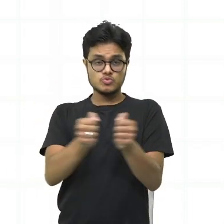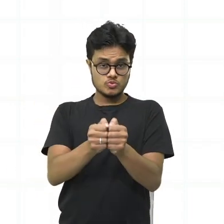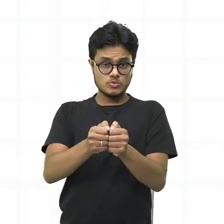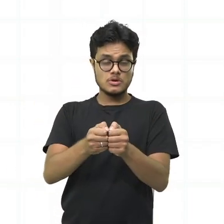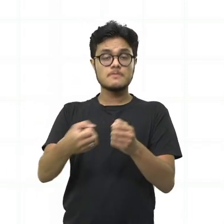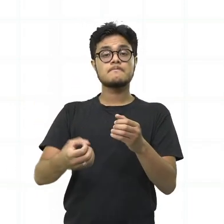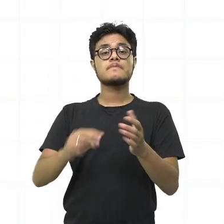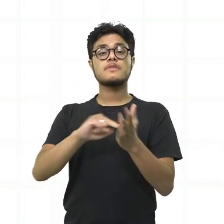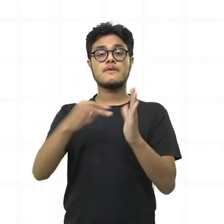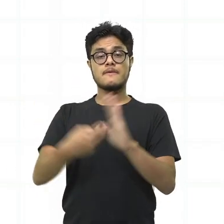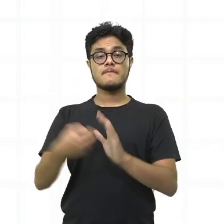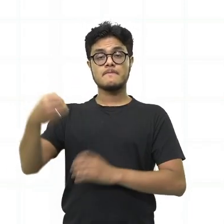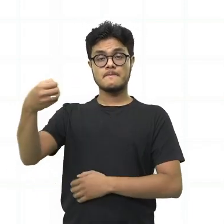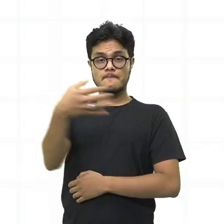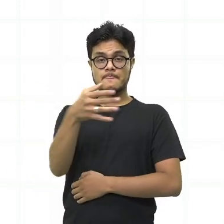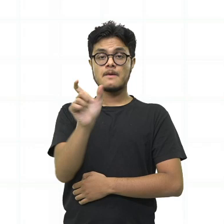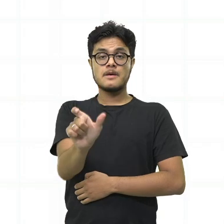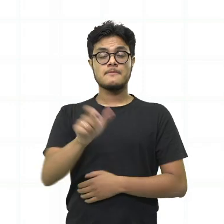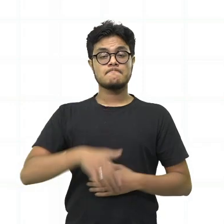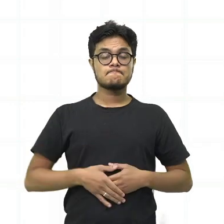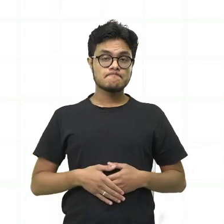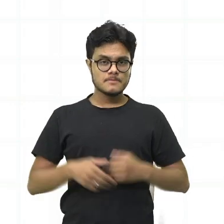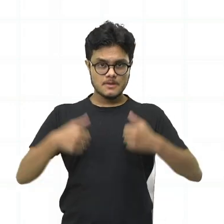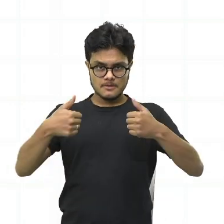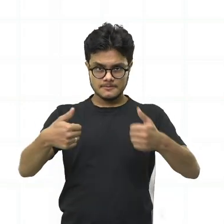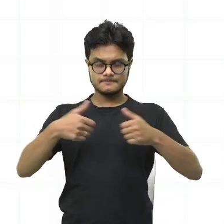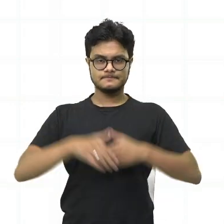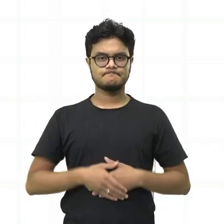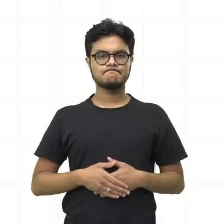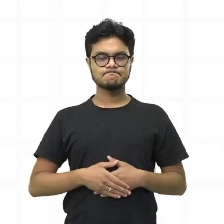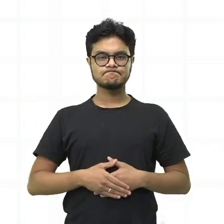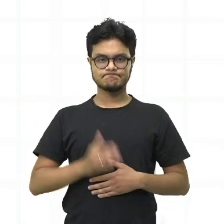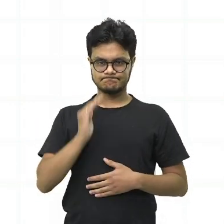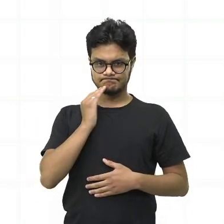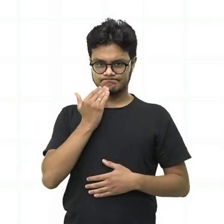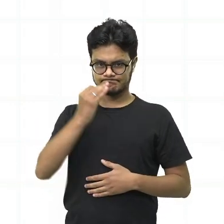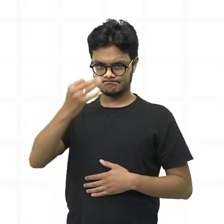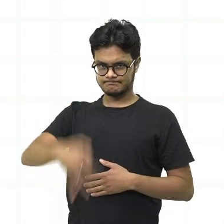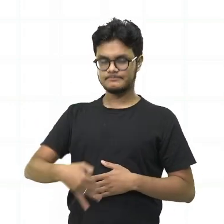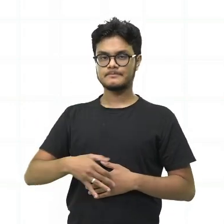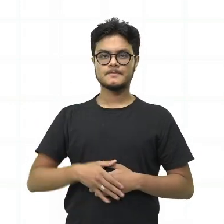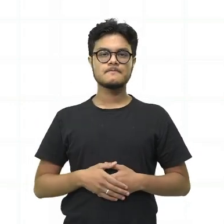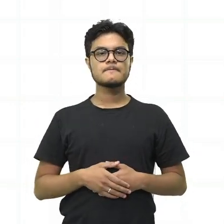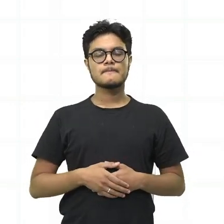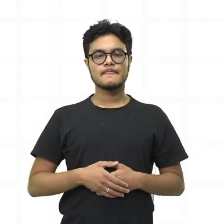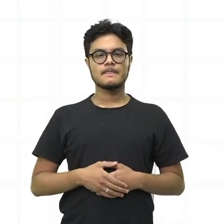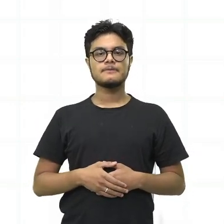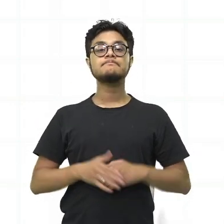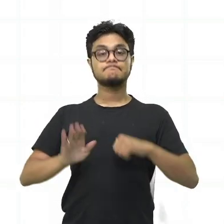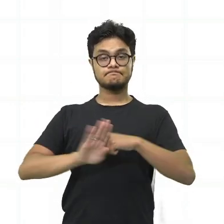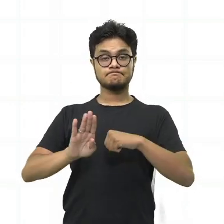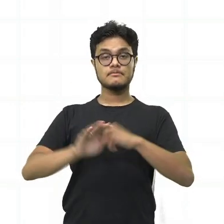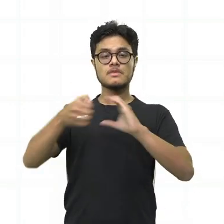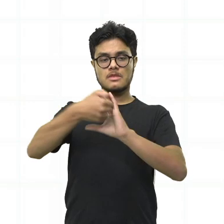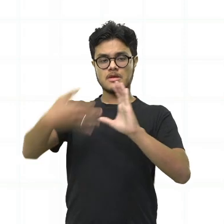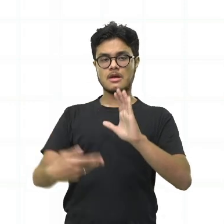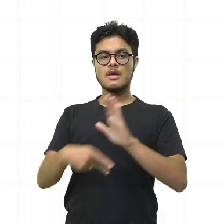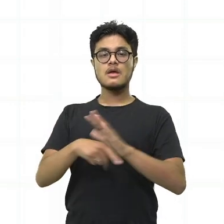e guarda-chuva. Certo, pessoal? Até aqui tudo bem? Entendido? É isso a questão dos